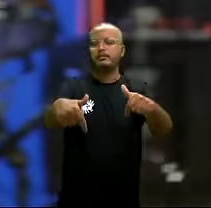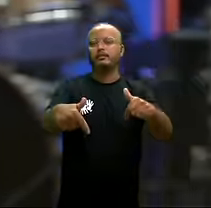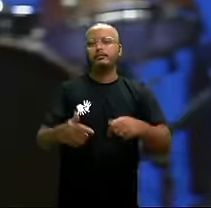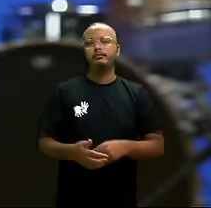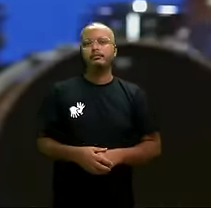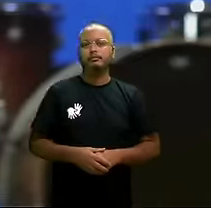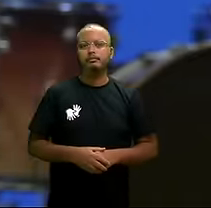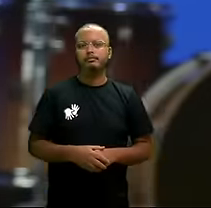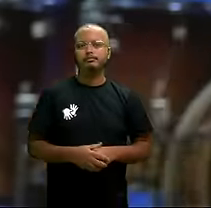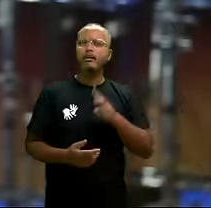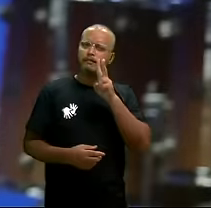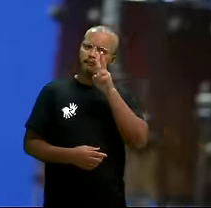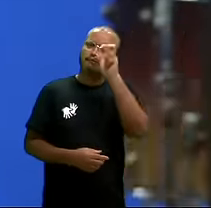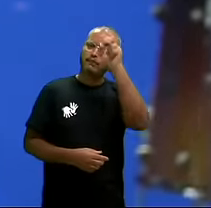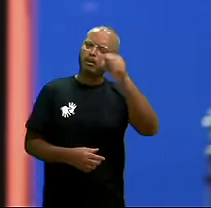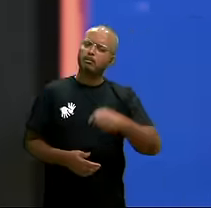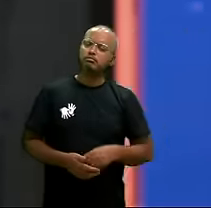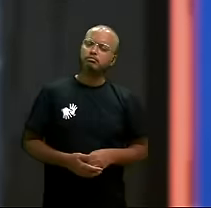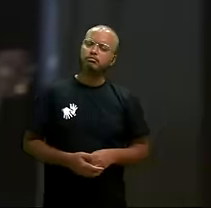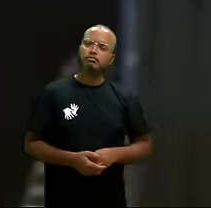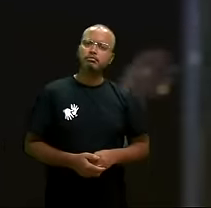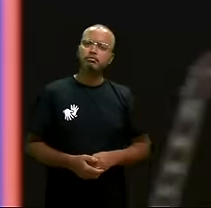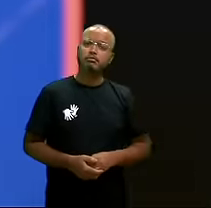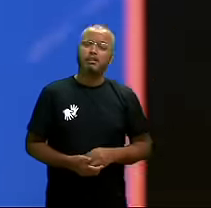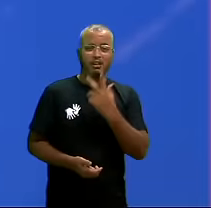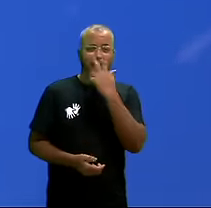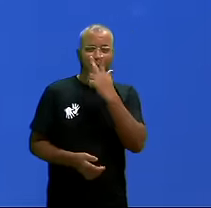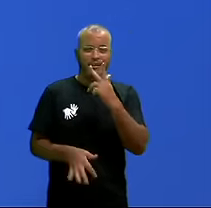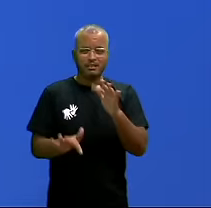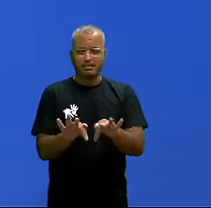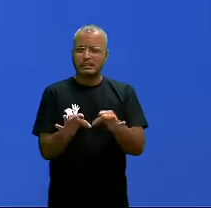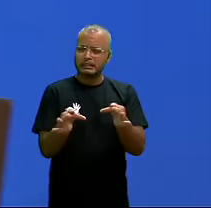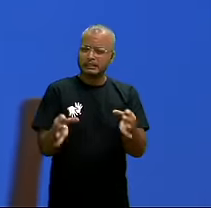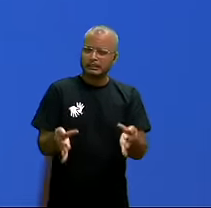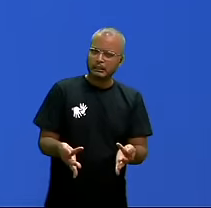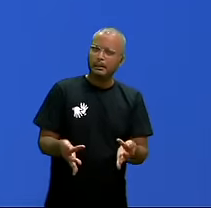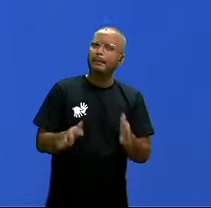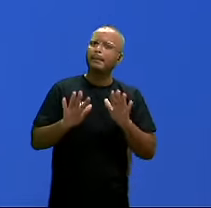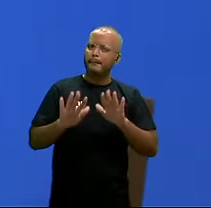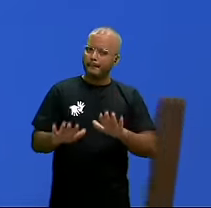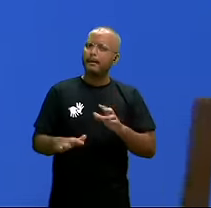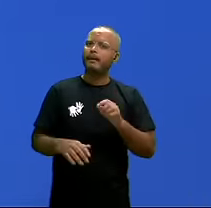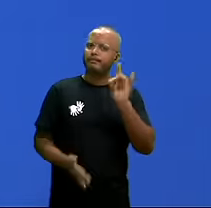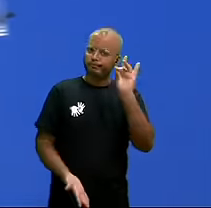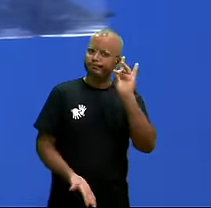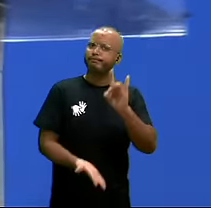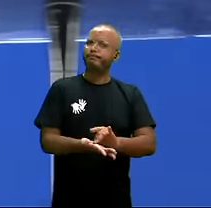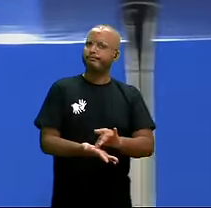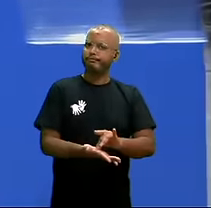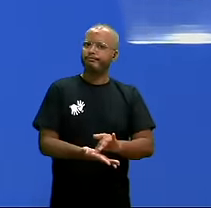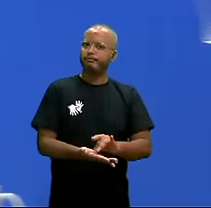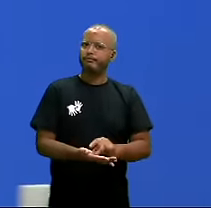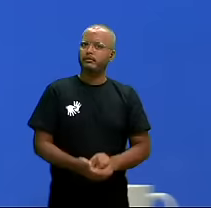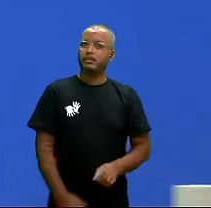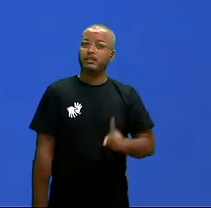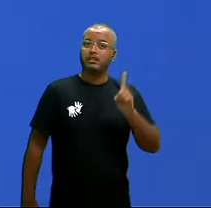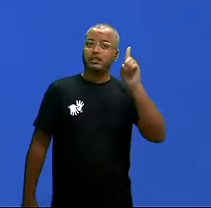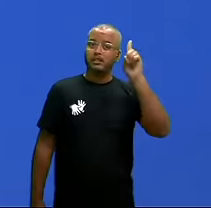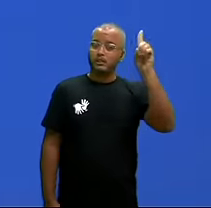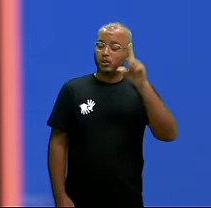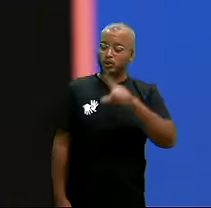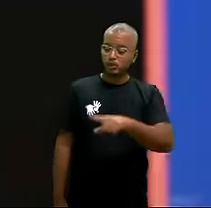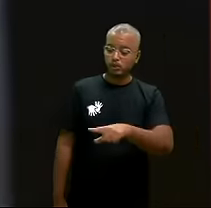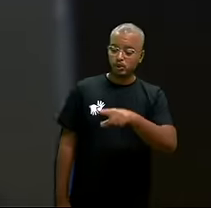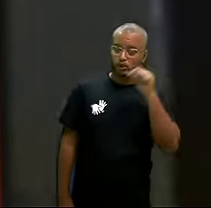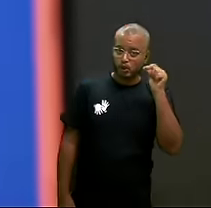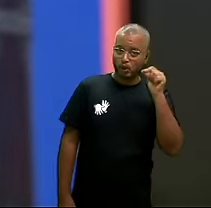Que forte isso, parece simples, mas é forte, hein? Eu vou repetir, Deus não escolhe quem está